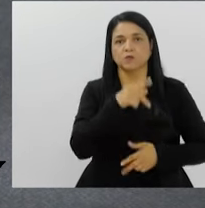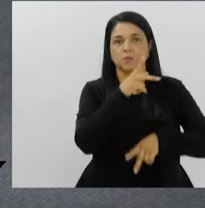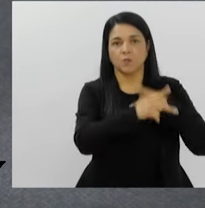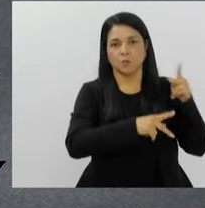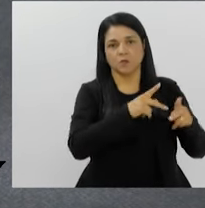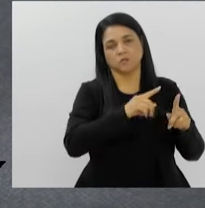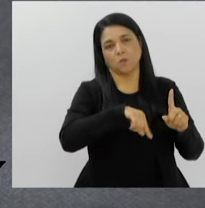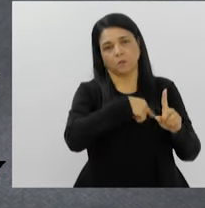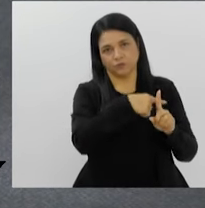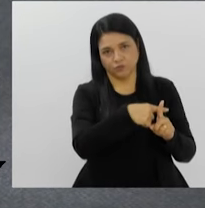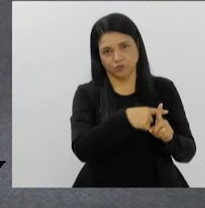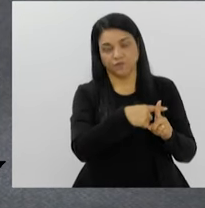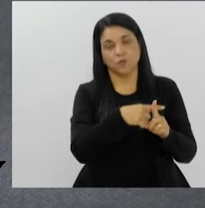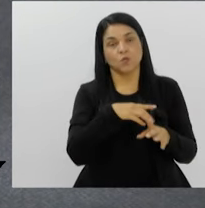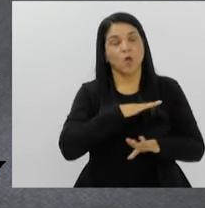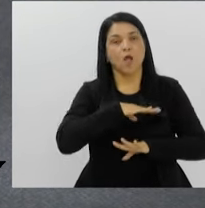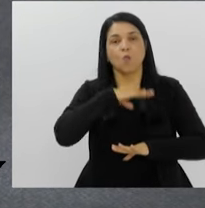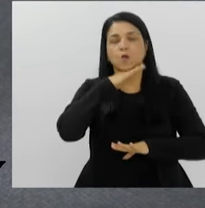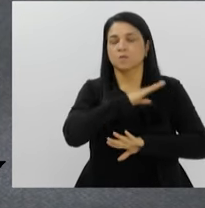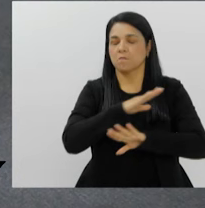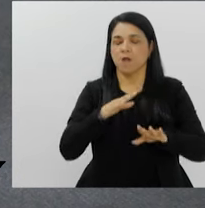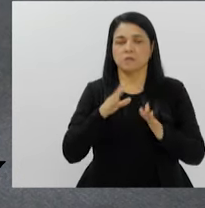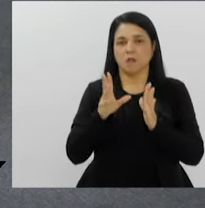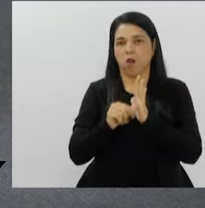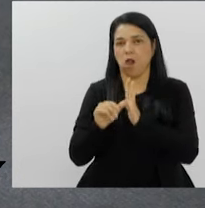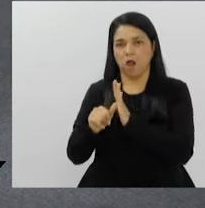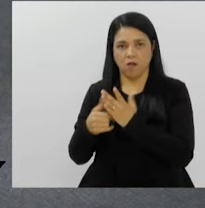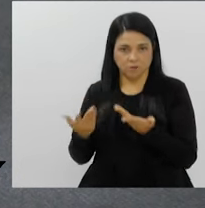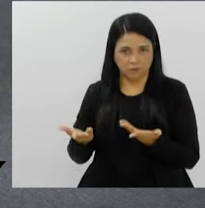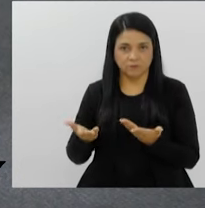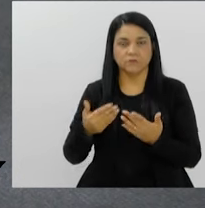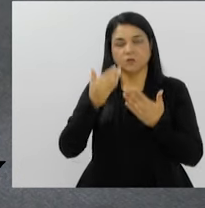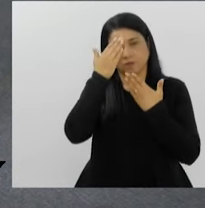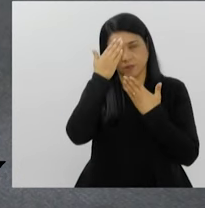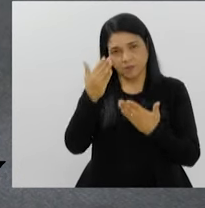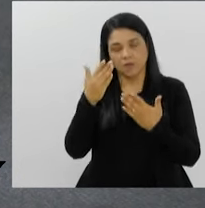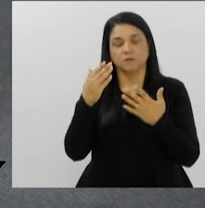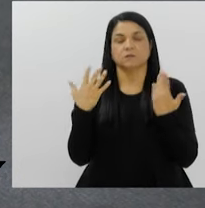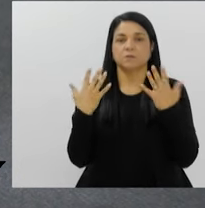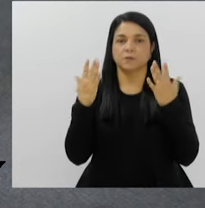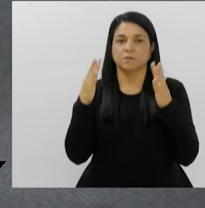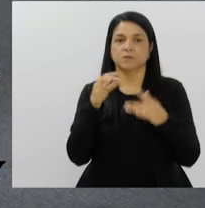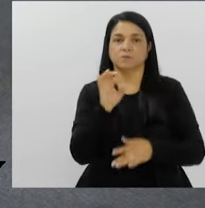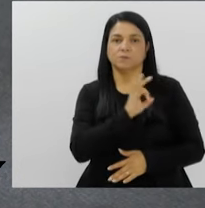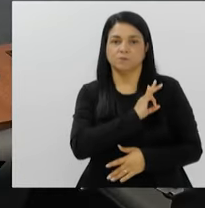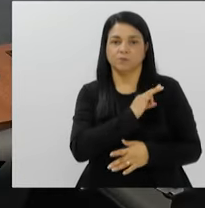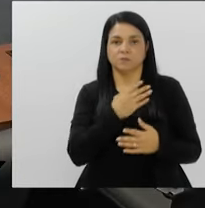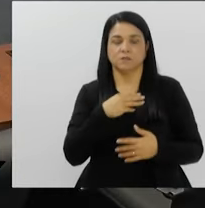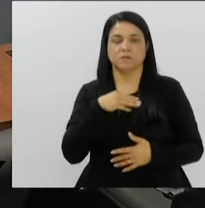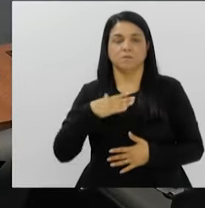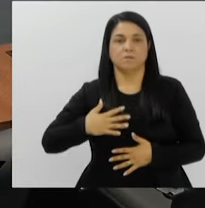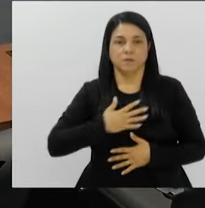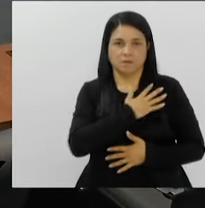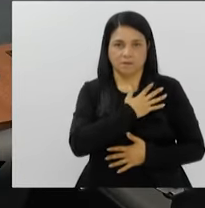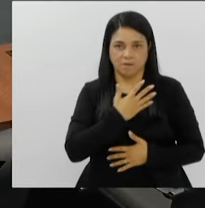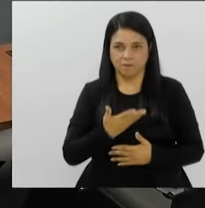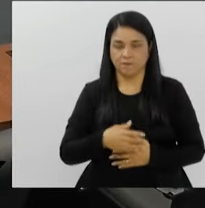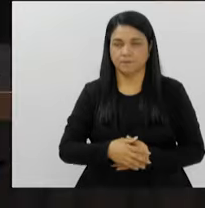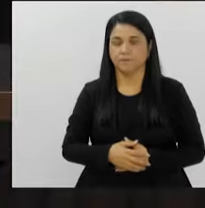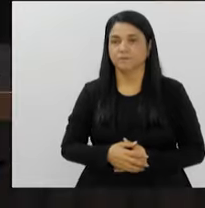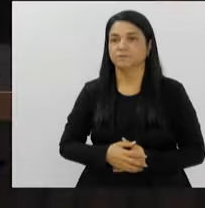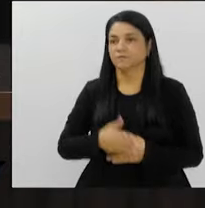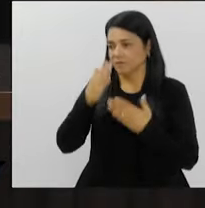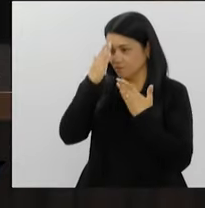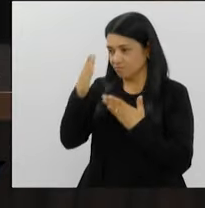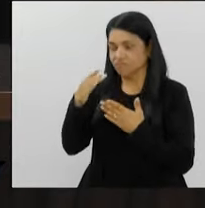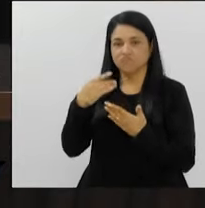população que não aguenta mais ser assaltado. Meu muito obrigado e parabéns à Polícia Militar. Obrigado, deputado. Nada mais